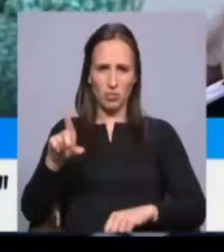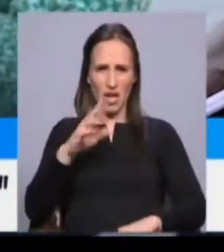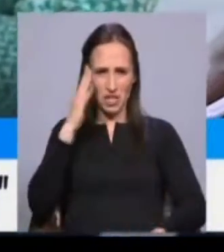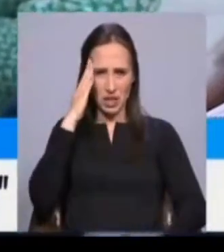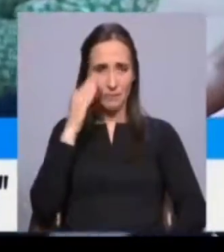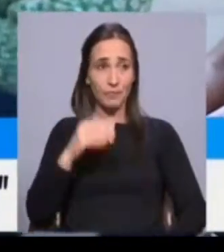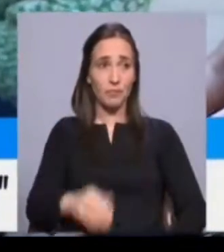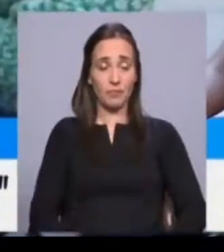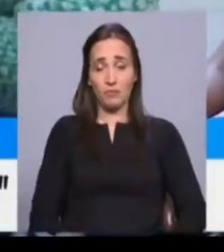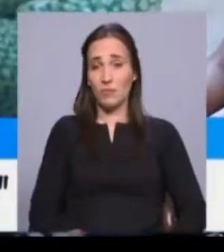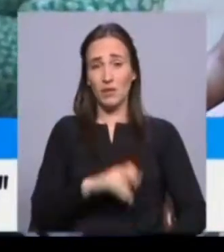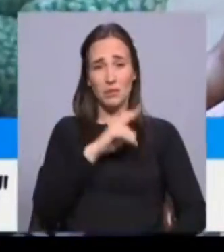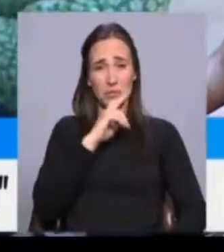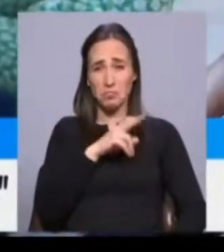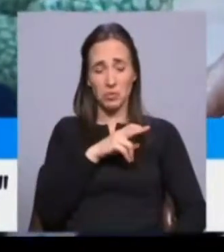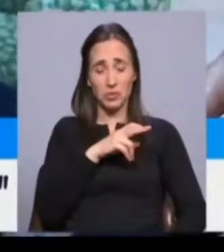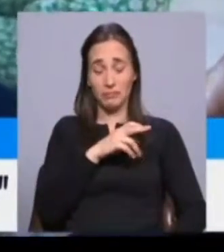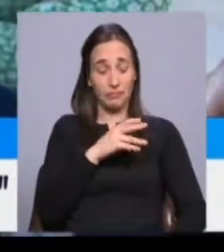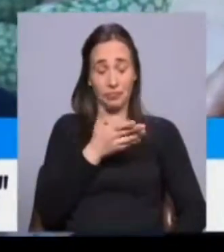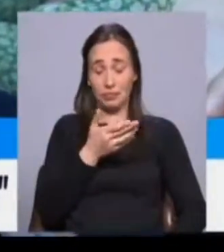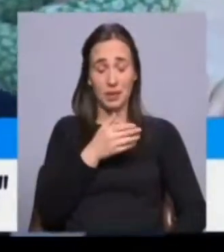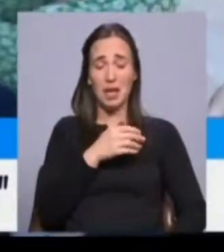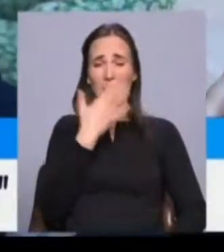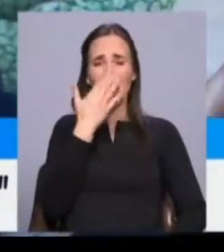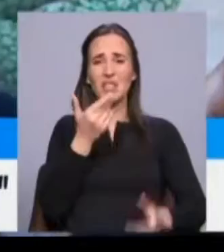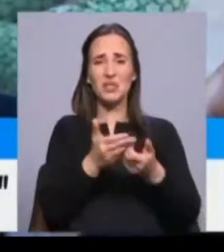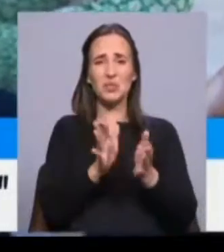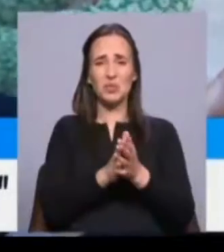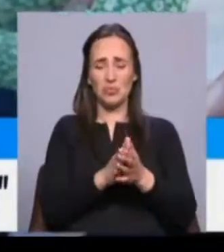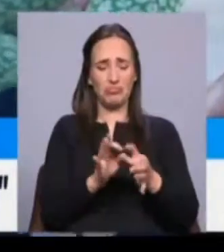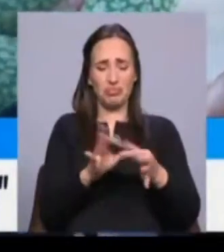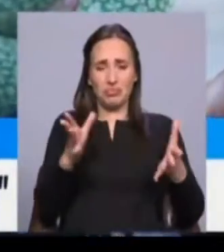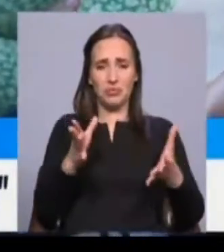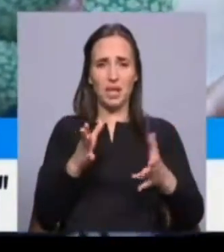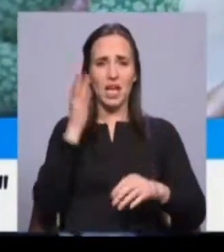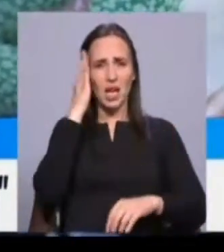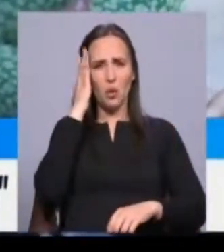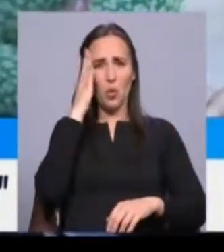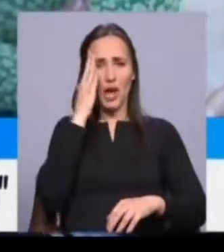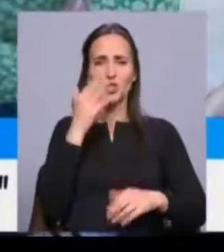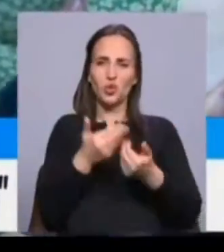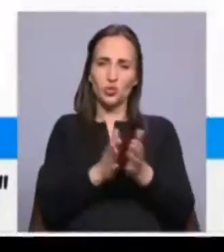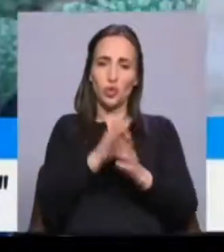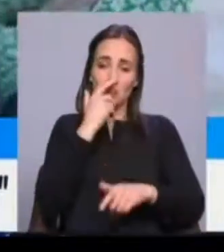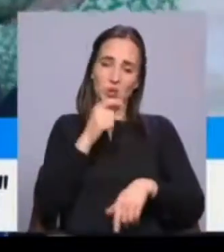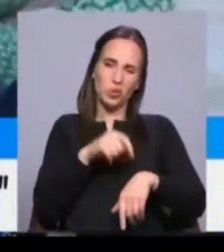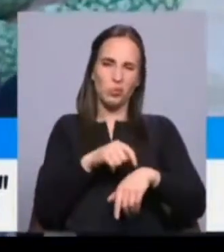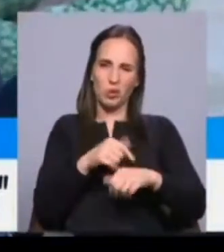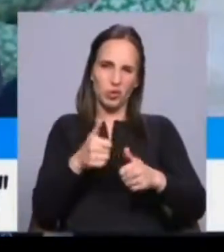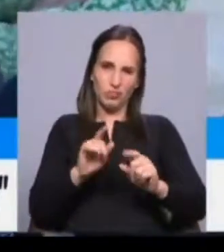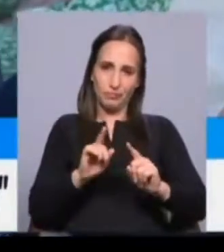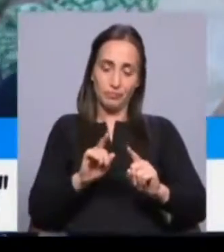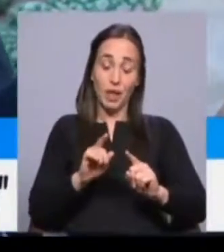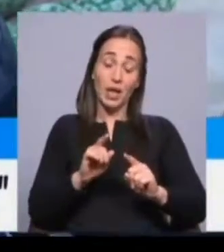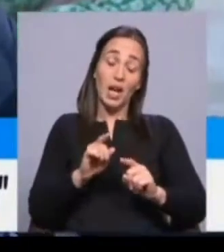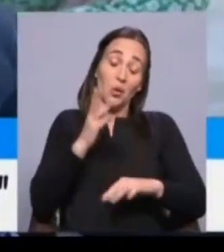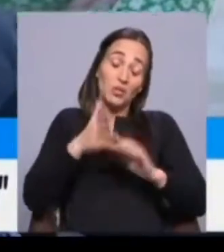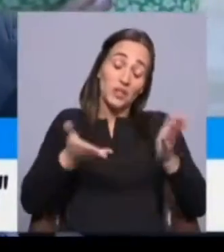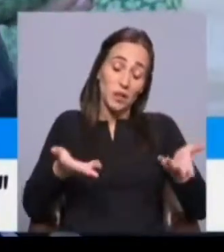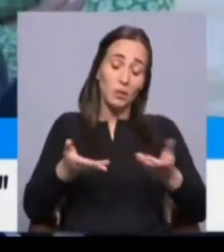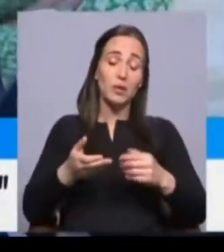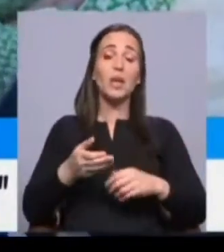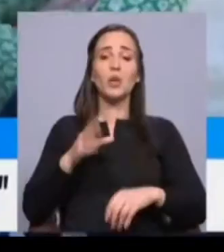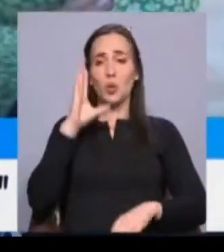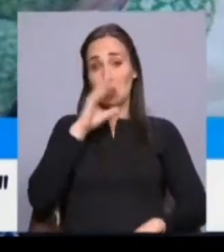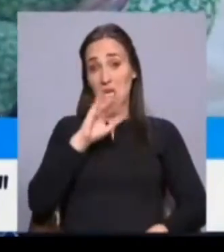Nem sei o que lhe responda, pareceu-me tudo tão destemperado, não é? Acho que toda a gente tem maus momentos, foi seguramente só isso. Não sei se o destempero do Sr. Presidente da Câmara